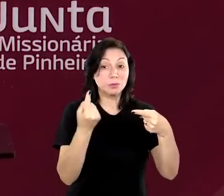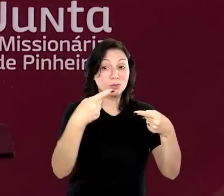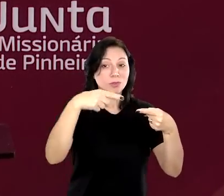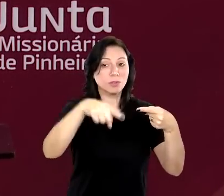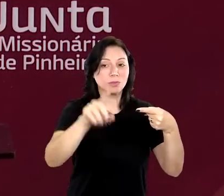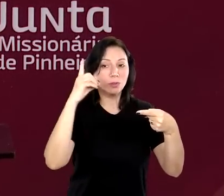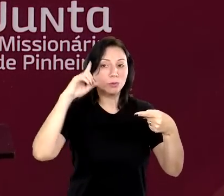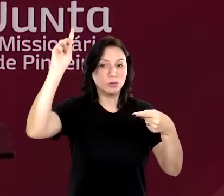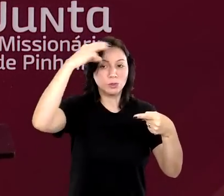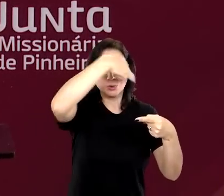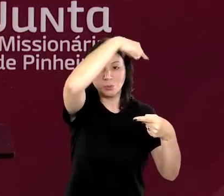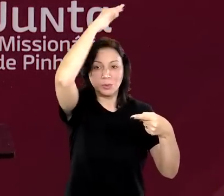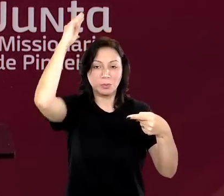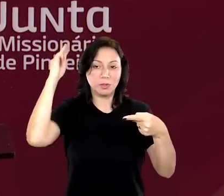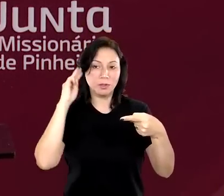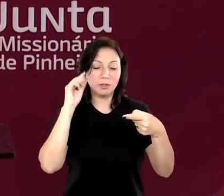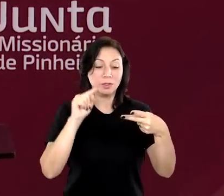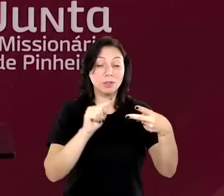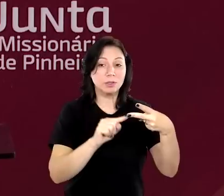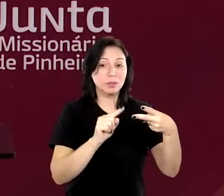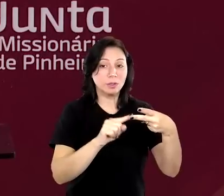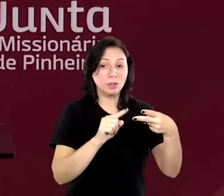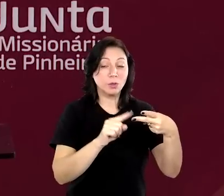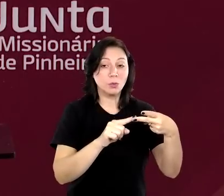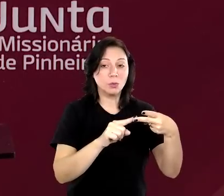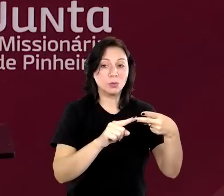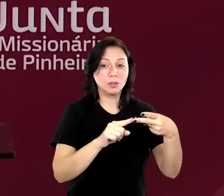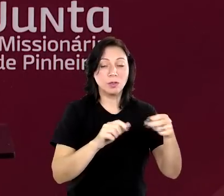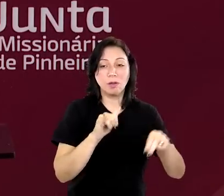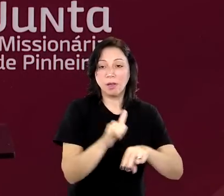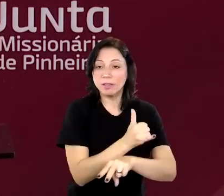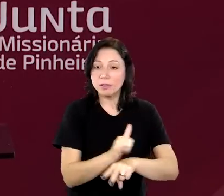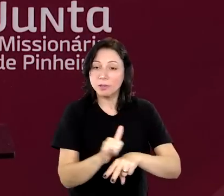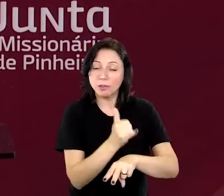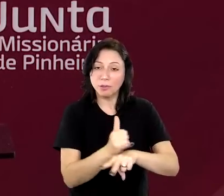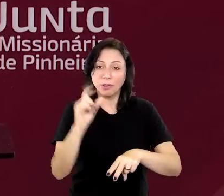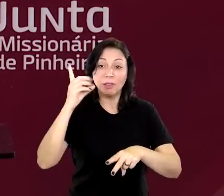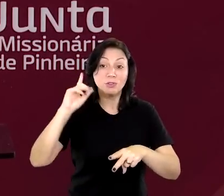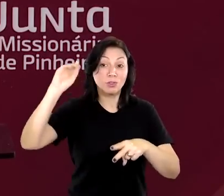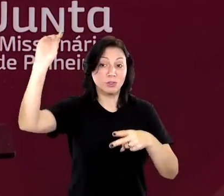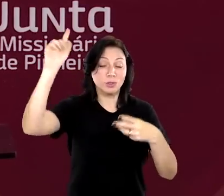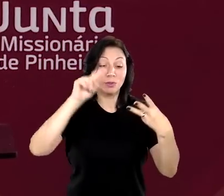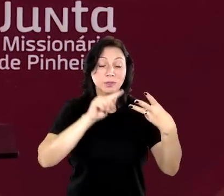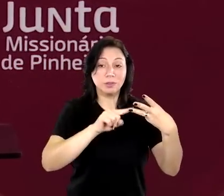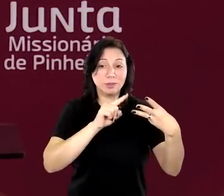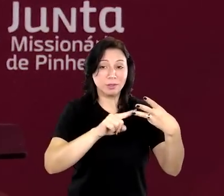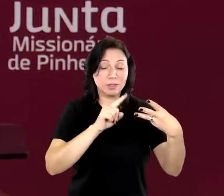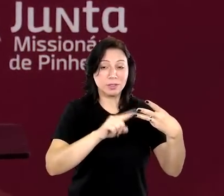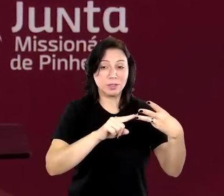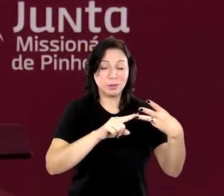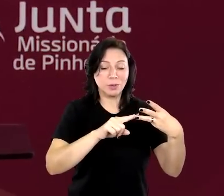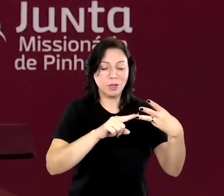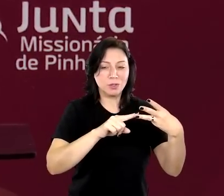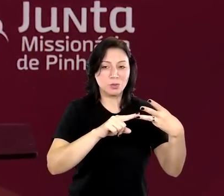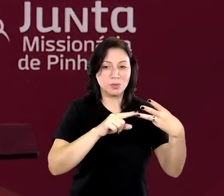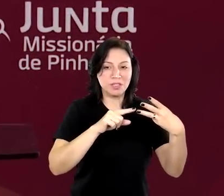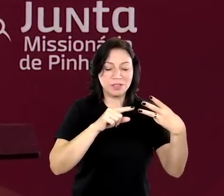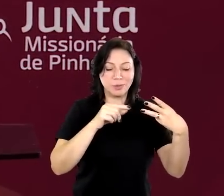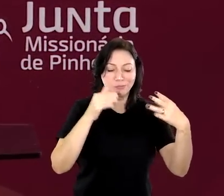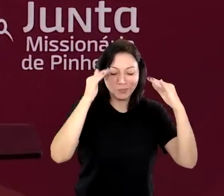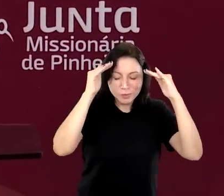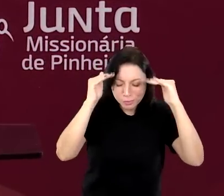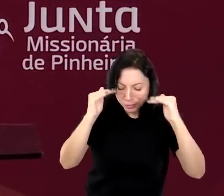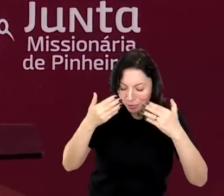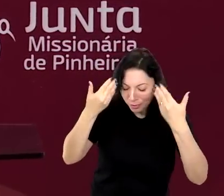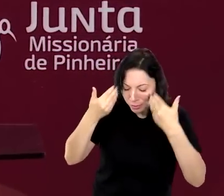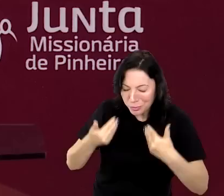Segundo, o recurso de Deus. E terceiro, a submissão ou a rendição do